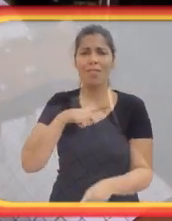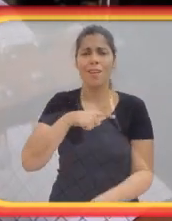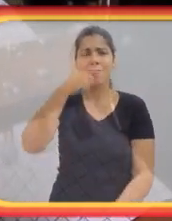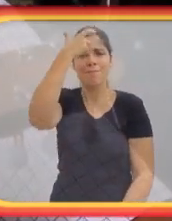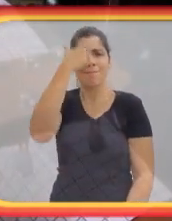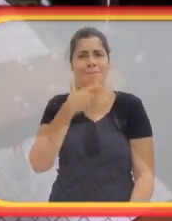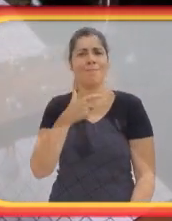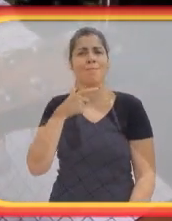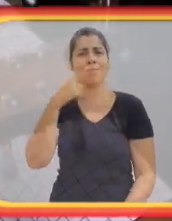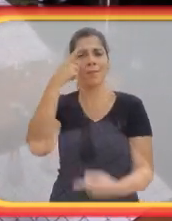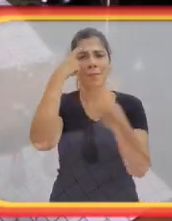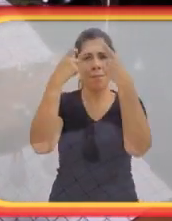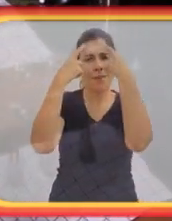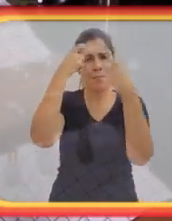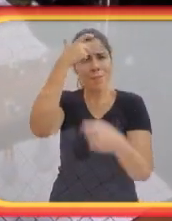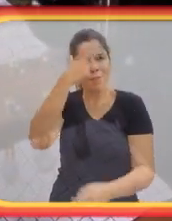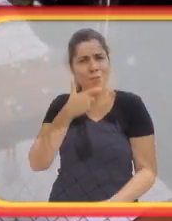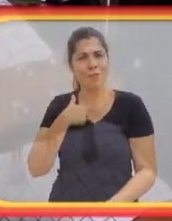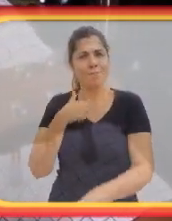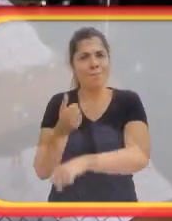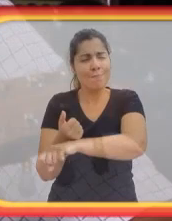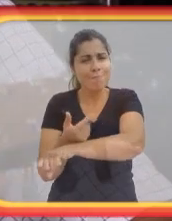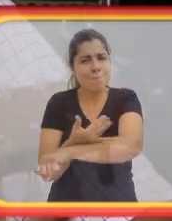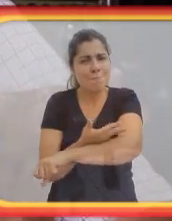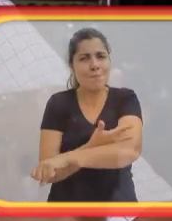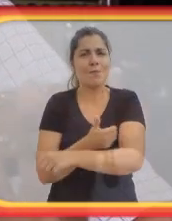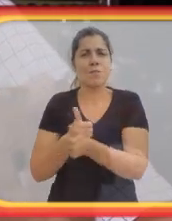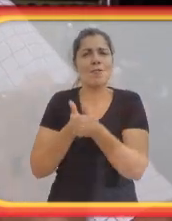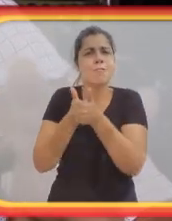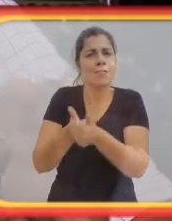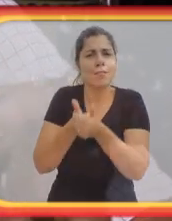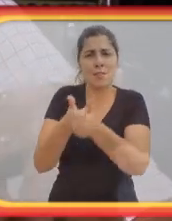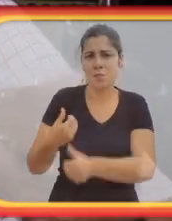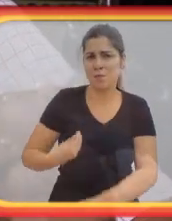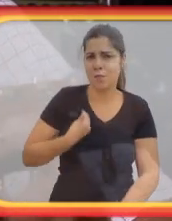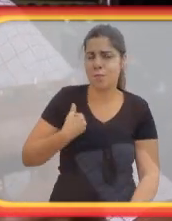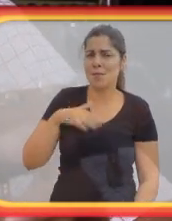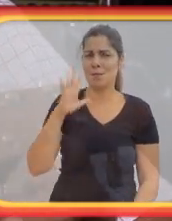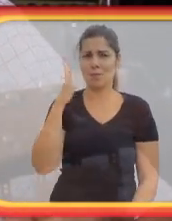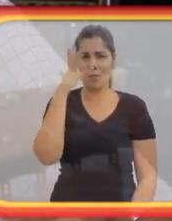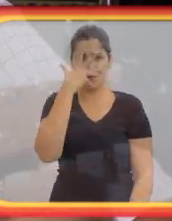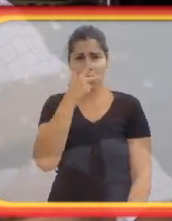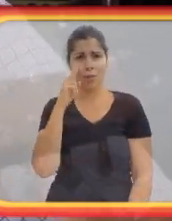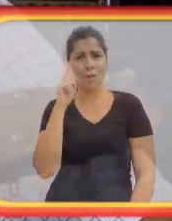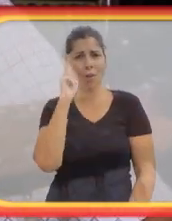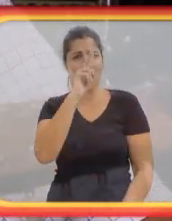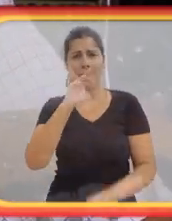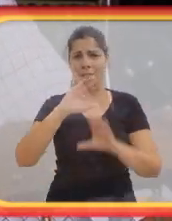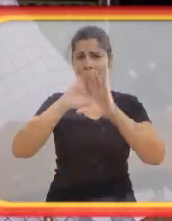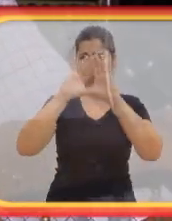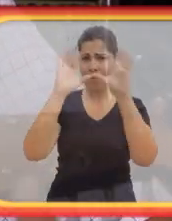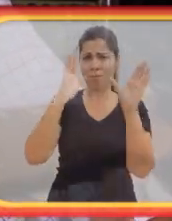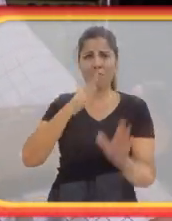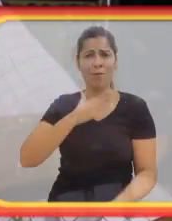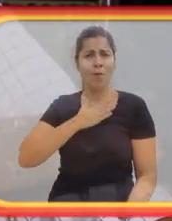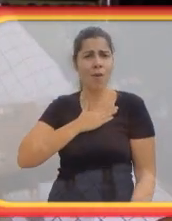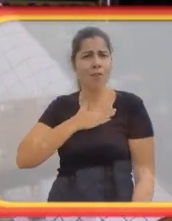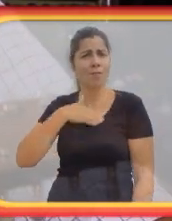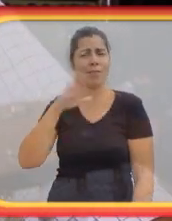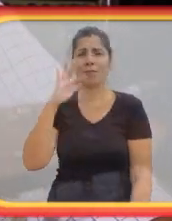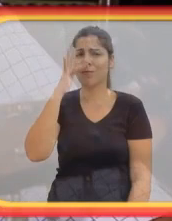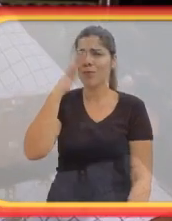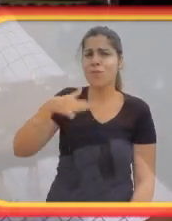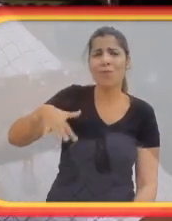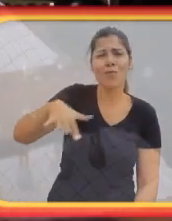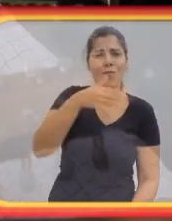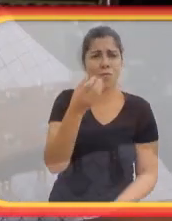um temperamento, uma condução de vida mais bonita. Olha para o céu,